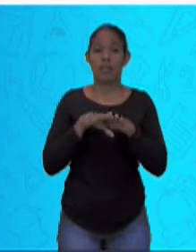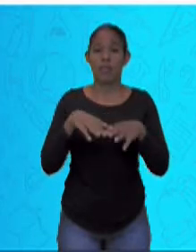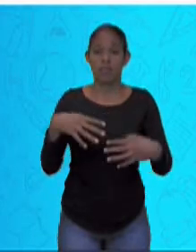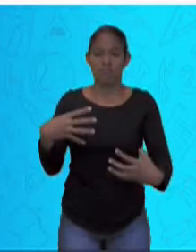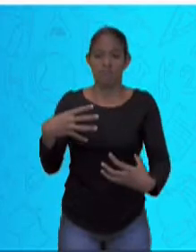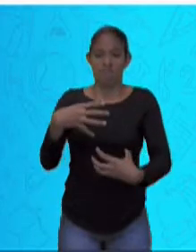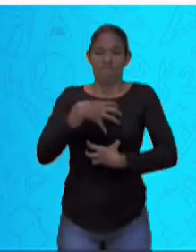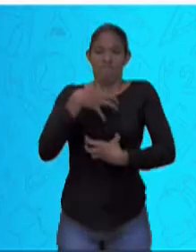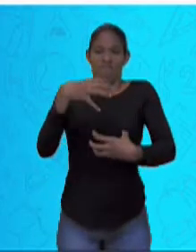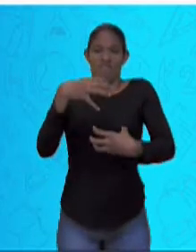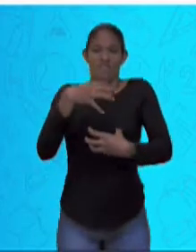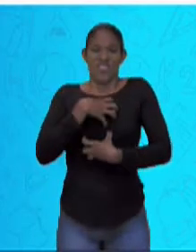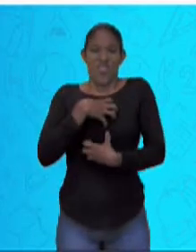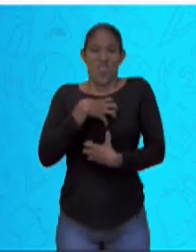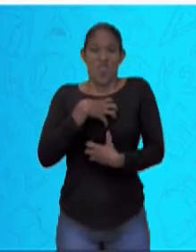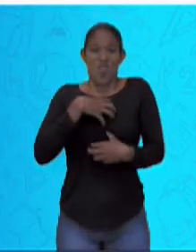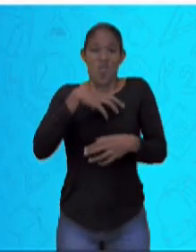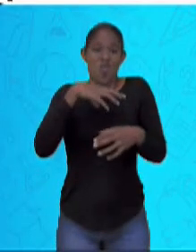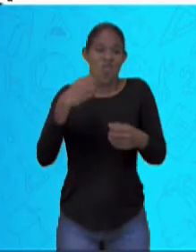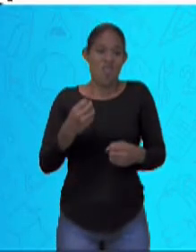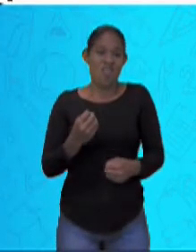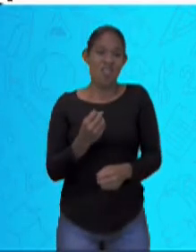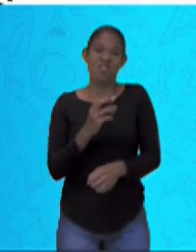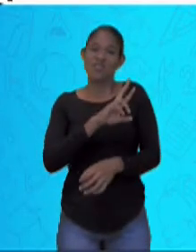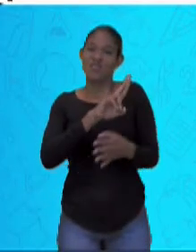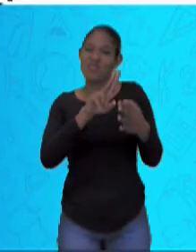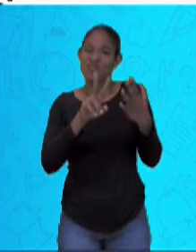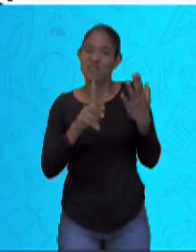que recebem a mensagem.